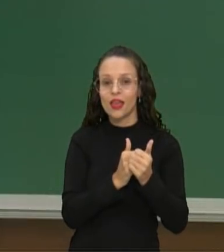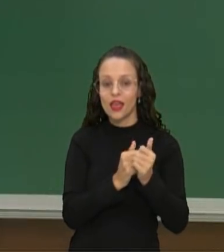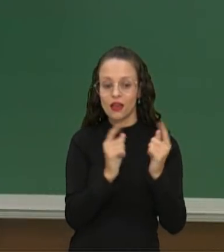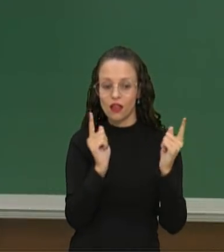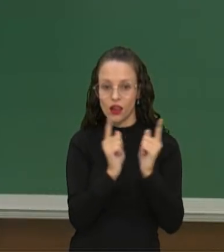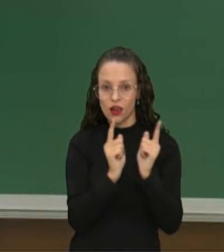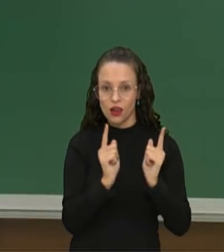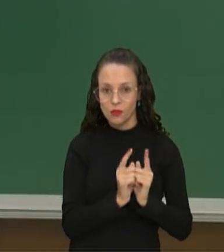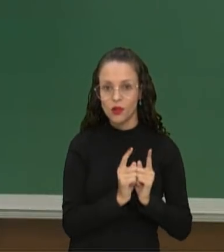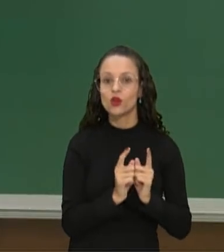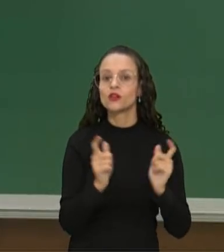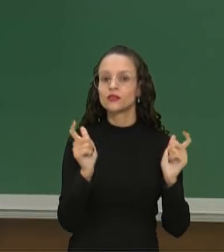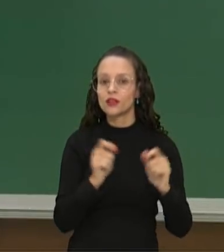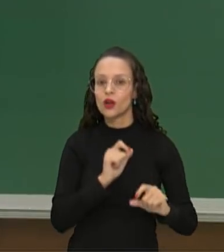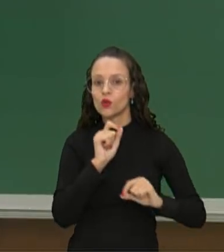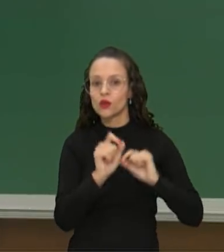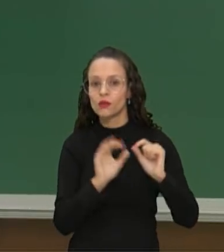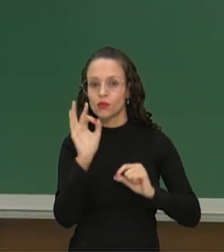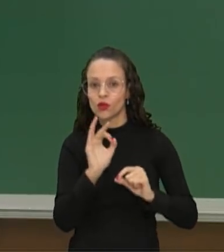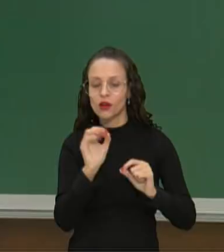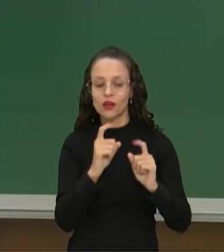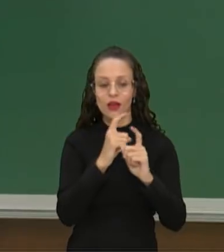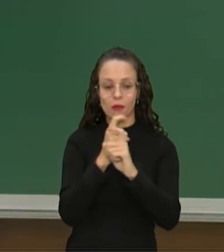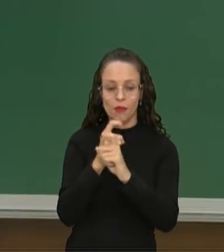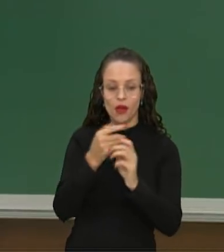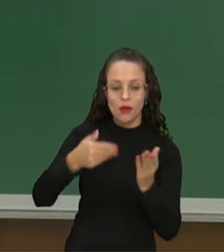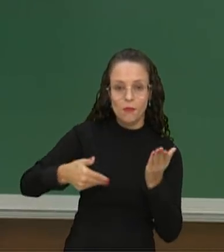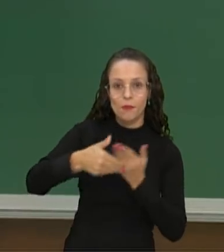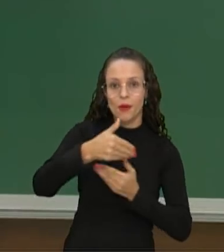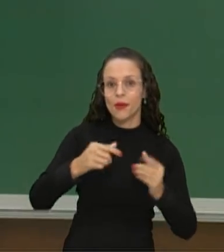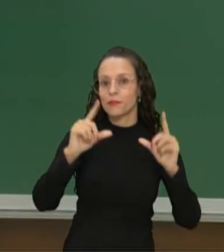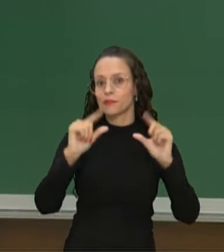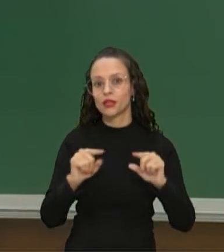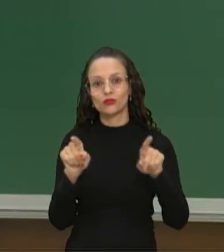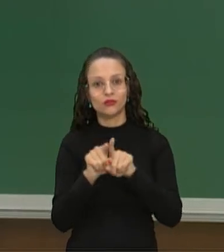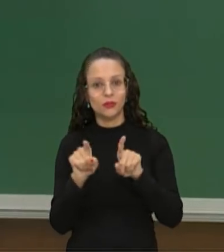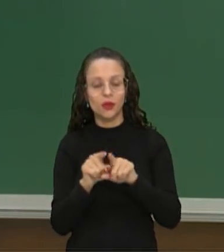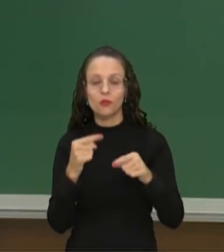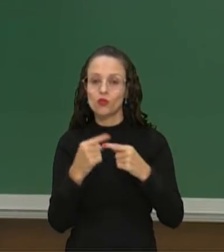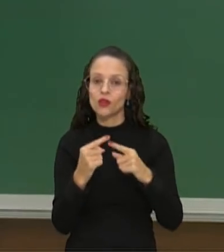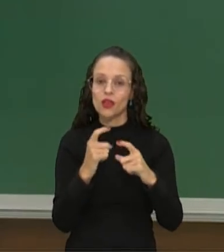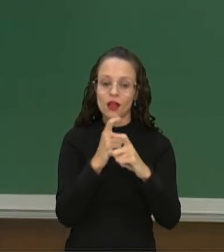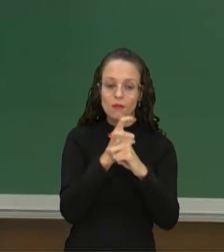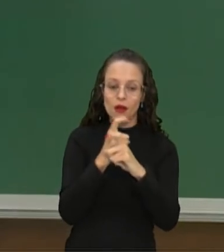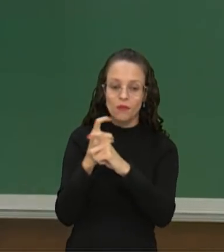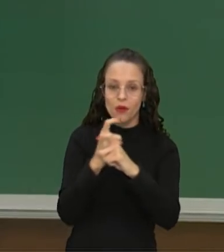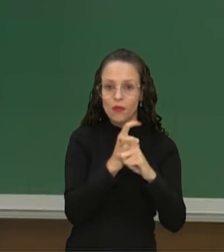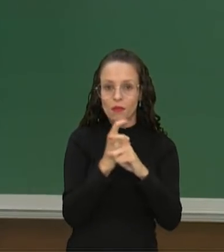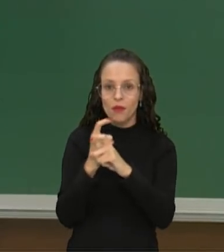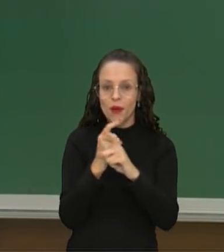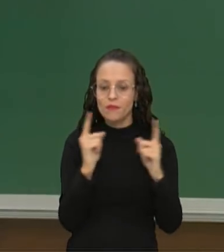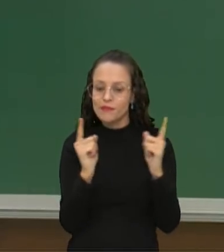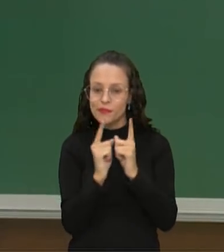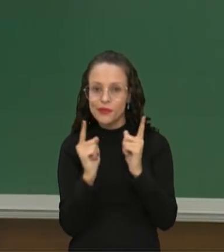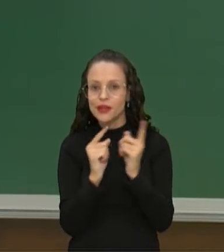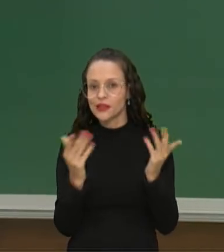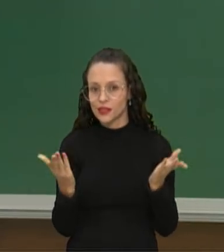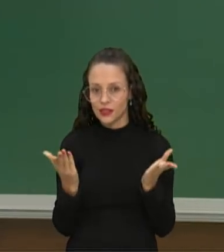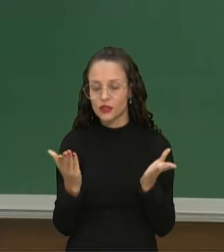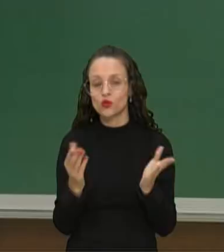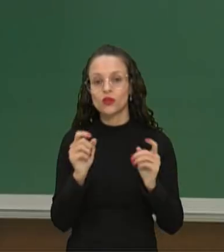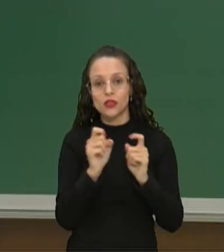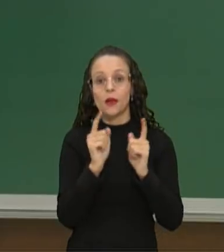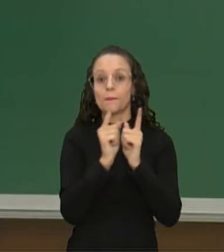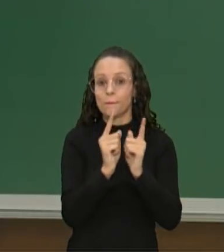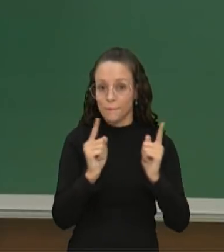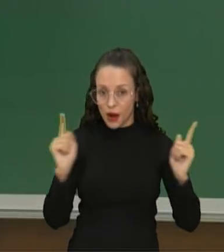menor. Então, a chance de ocorrer o crossing over entre eles é menor também, porque o pedacinho que separa eles é menorzinho também. Então, quanto